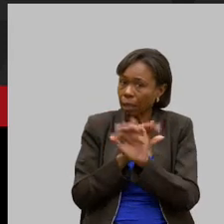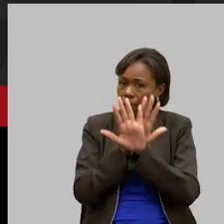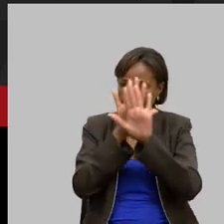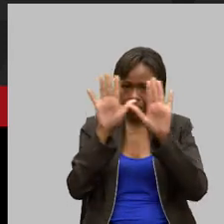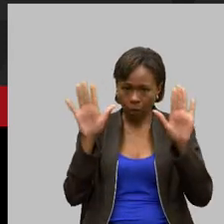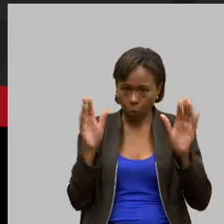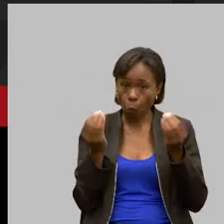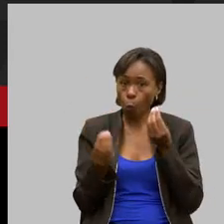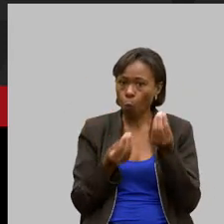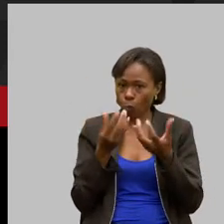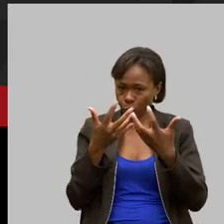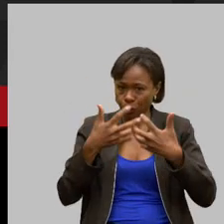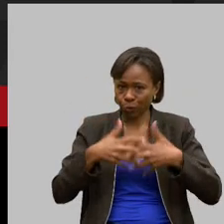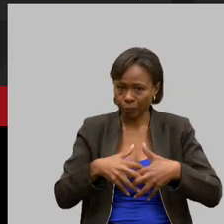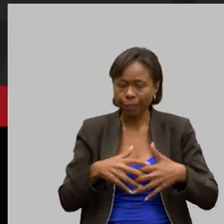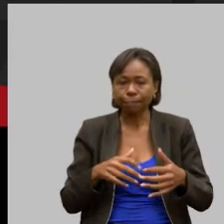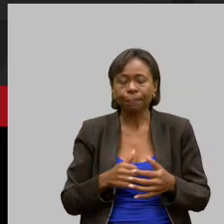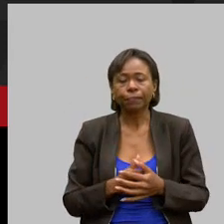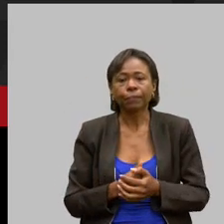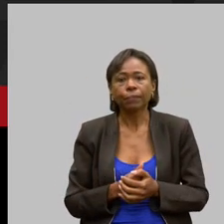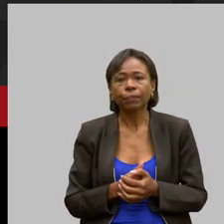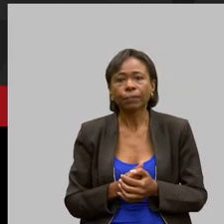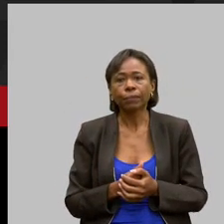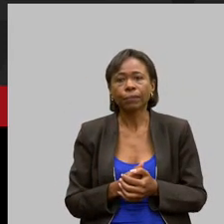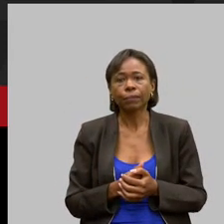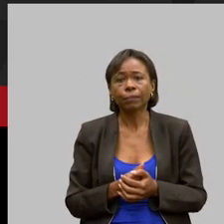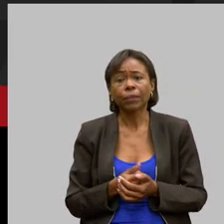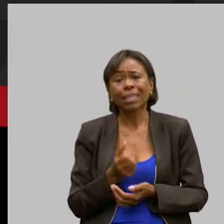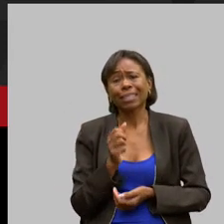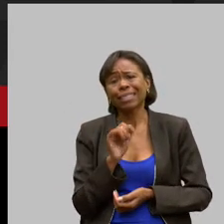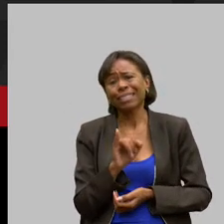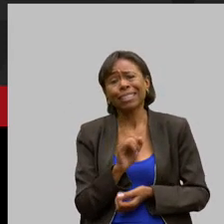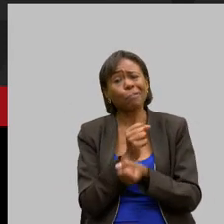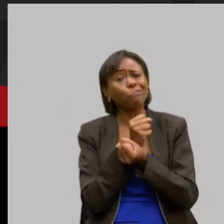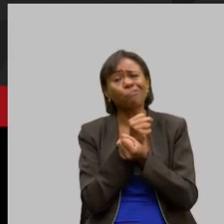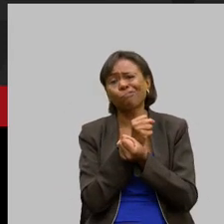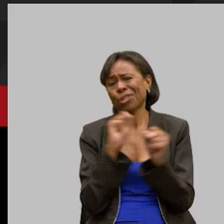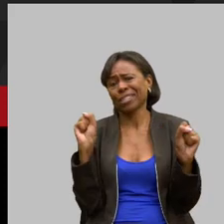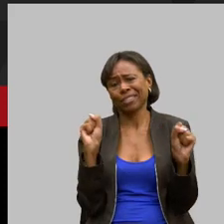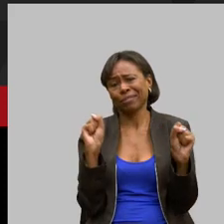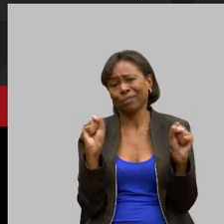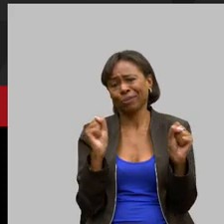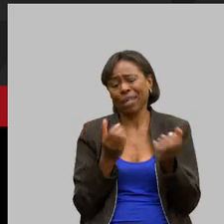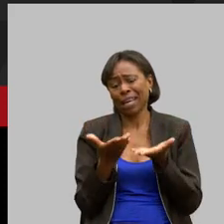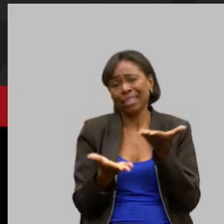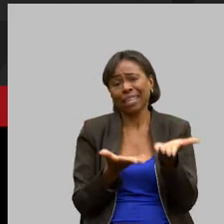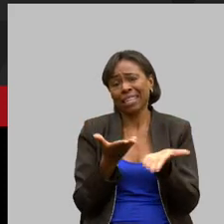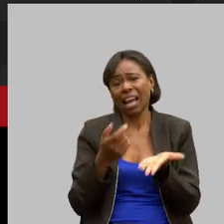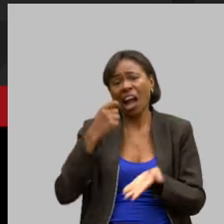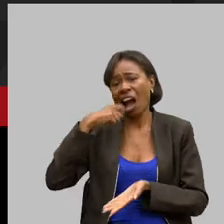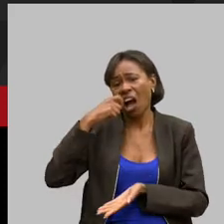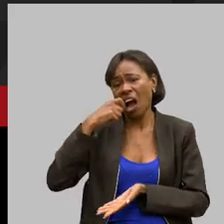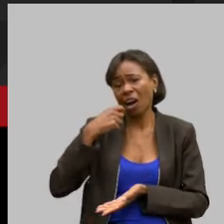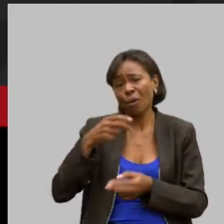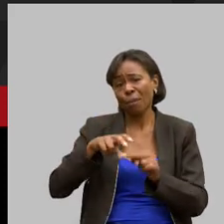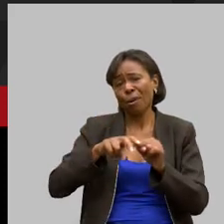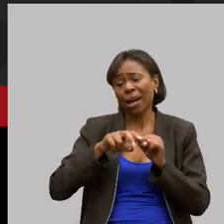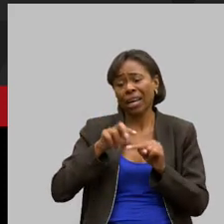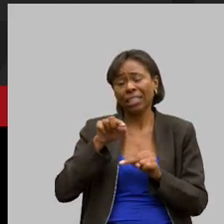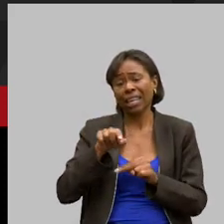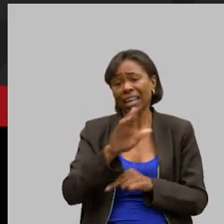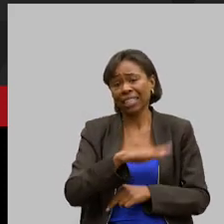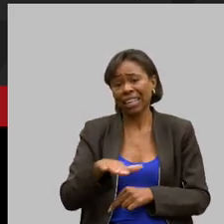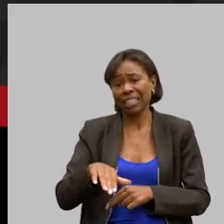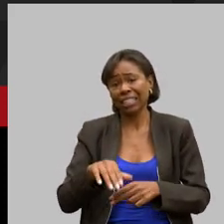autorização e quando o atendimento não é possível de acontecer devido ao comportamento Principalmente quando